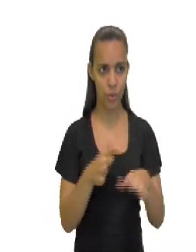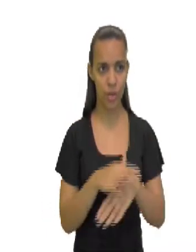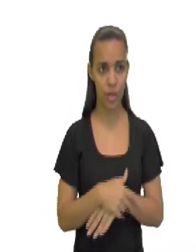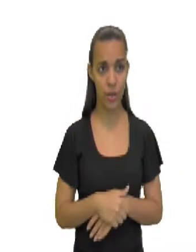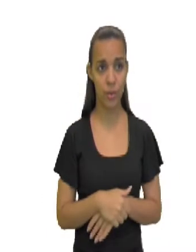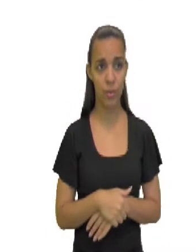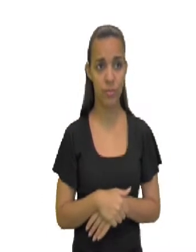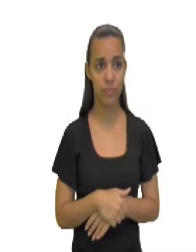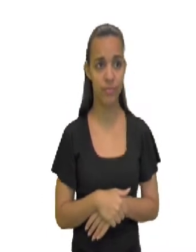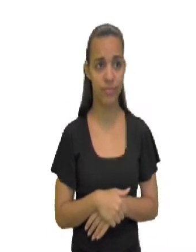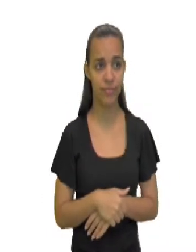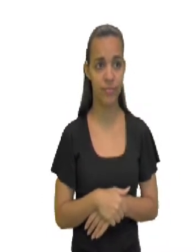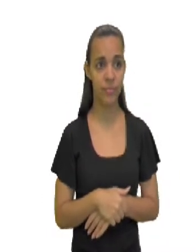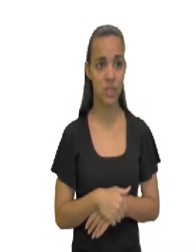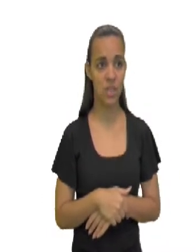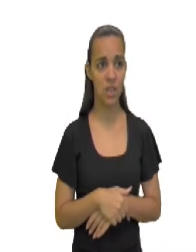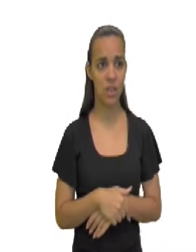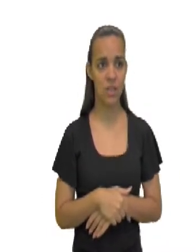rio?